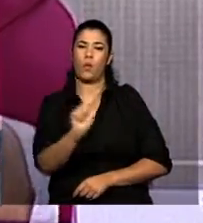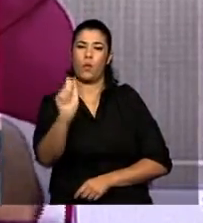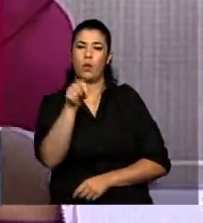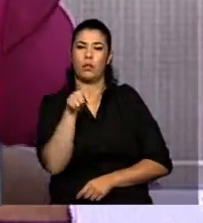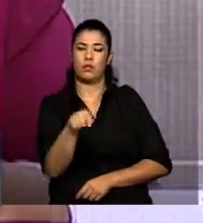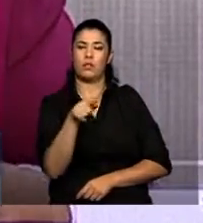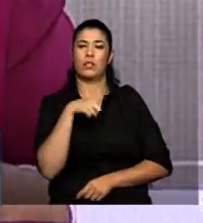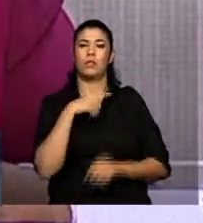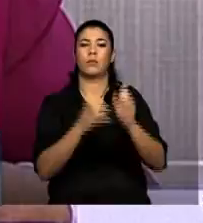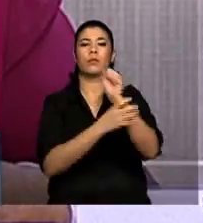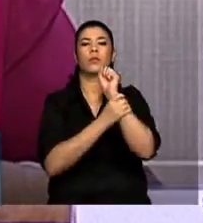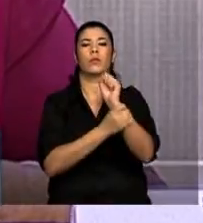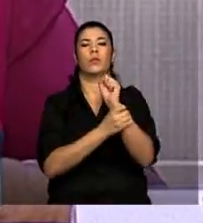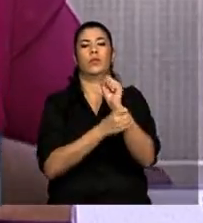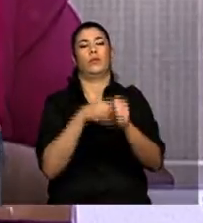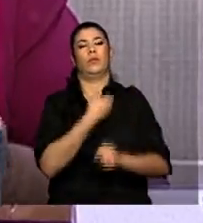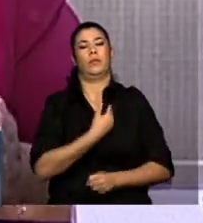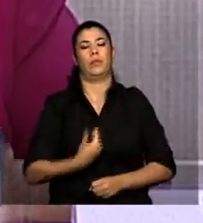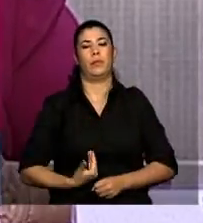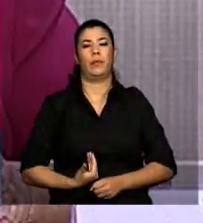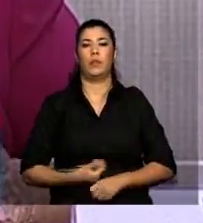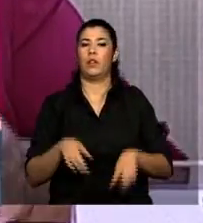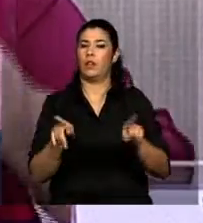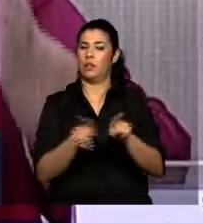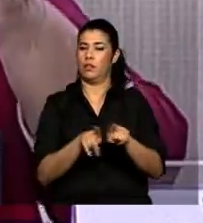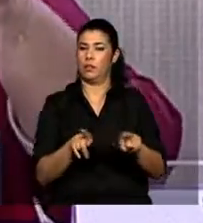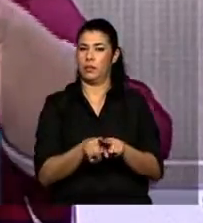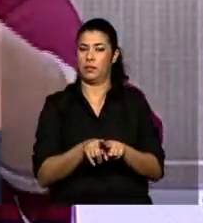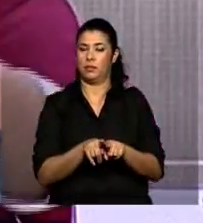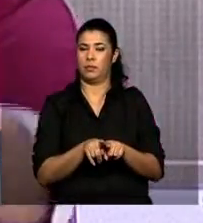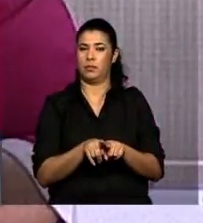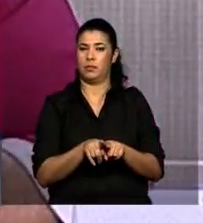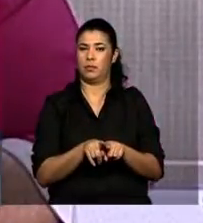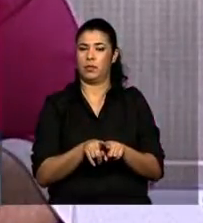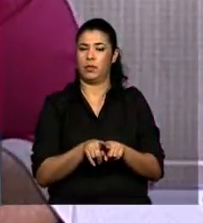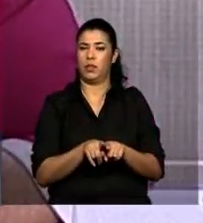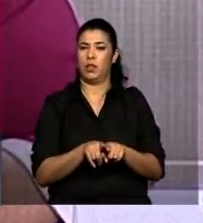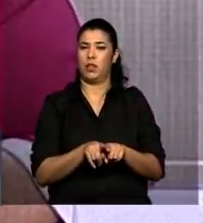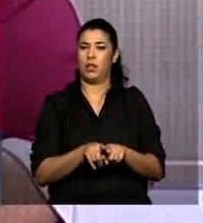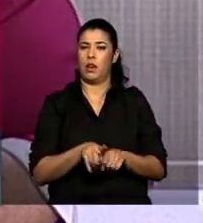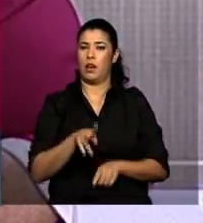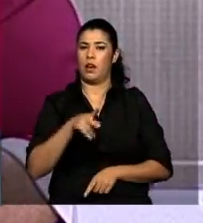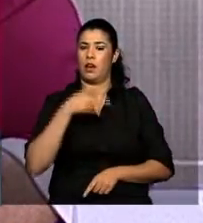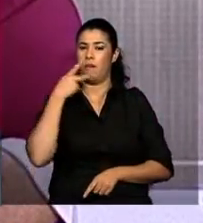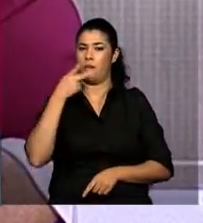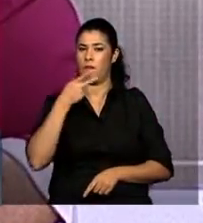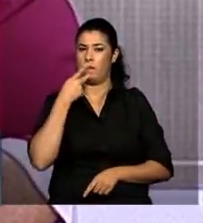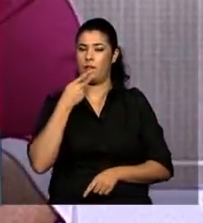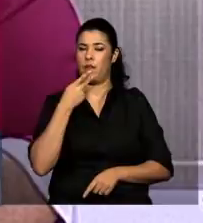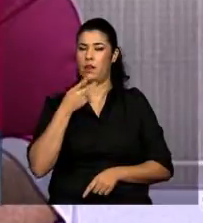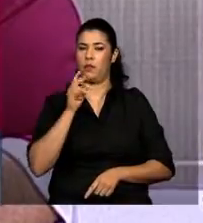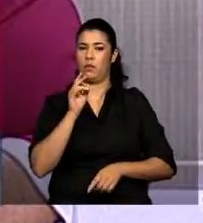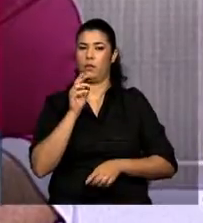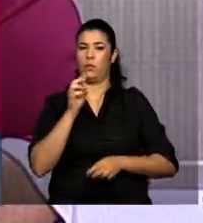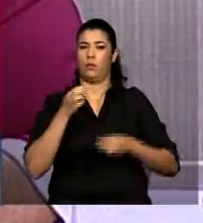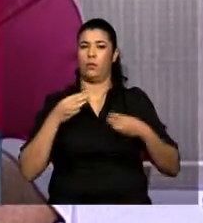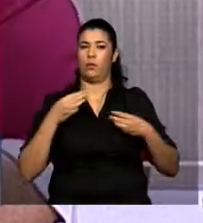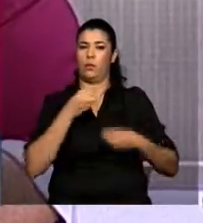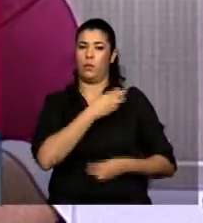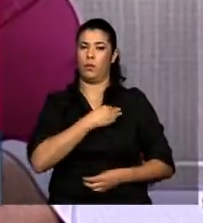da segurança pública. E, ainda mais, a palavra do ministro da Justiça, que nós vamos